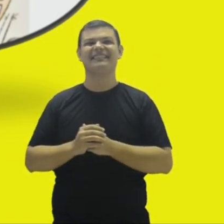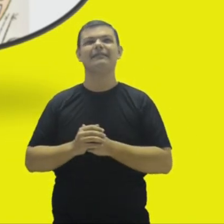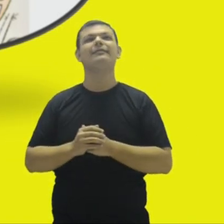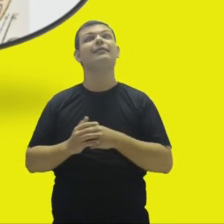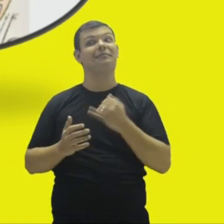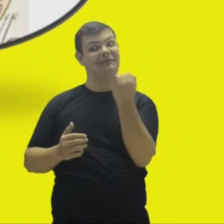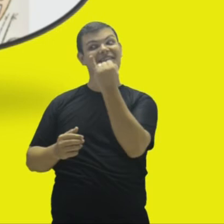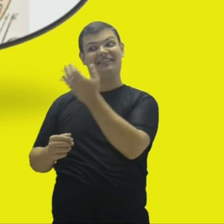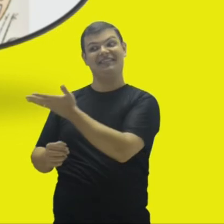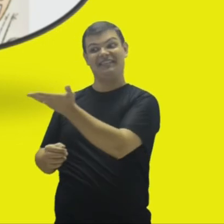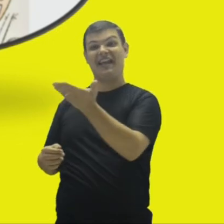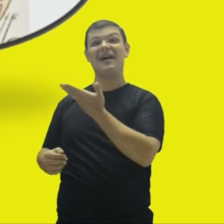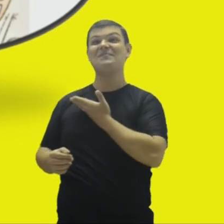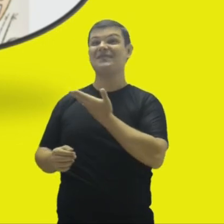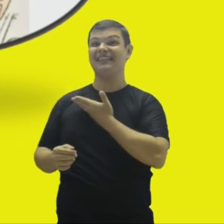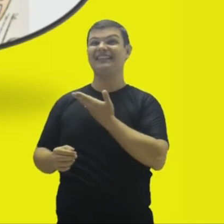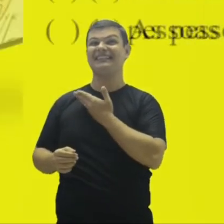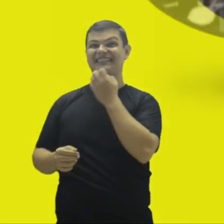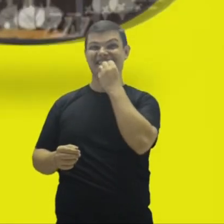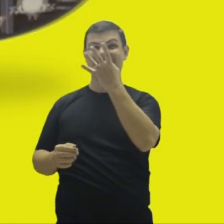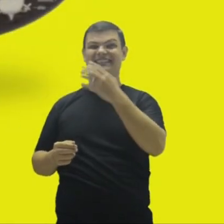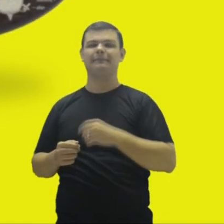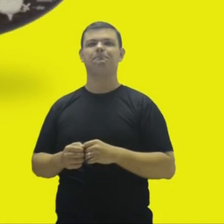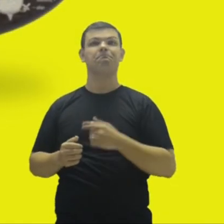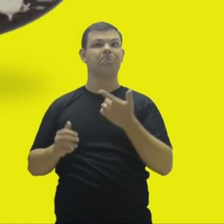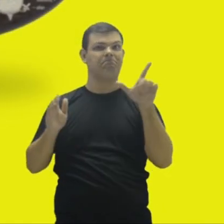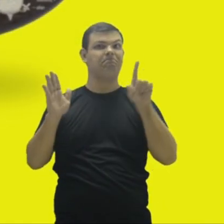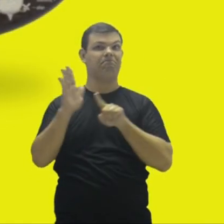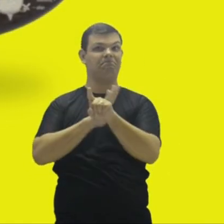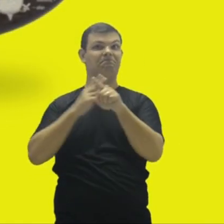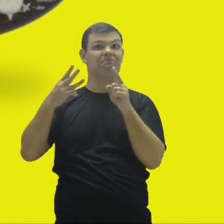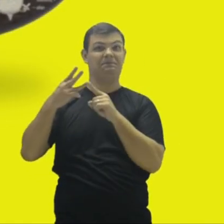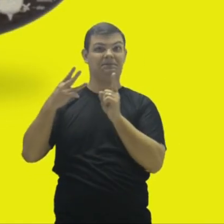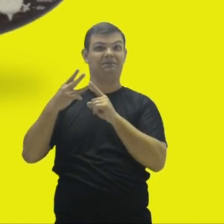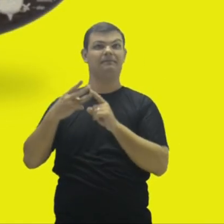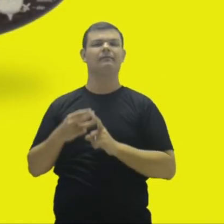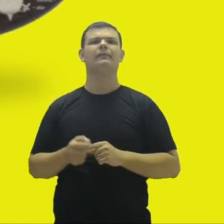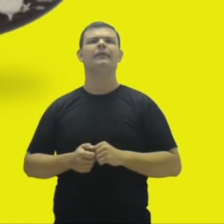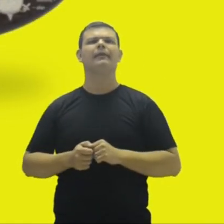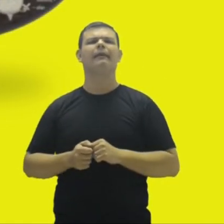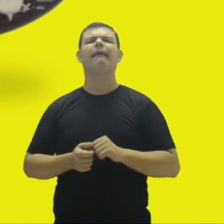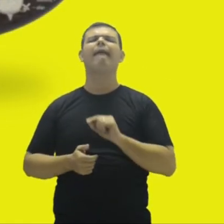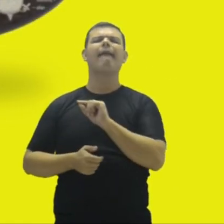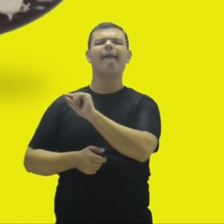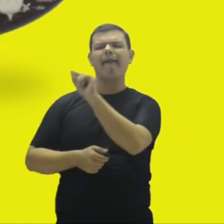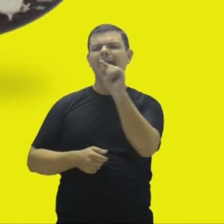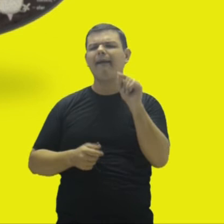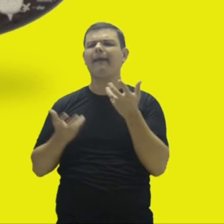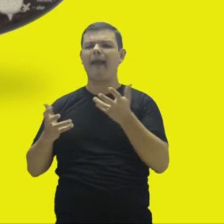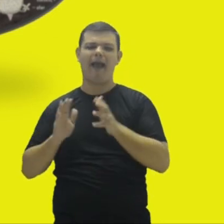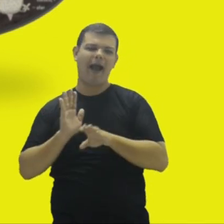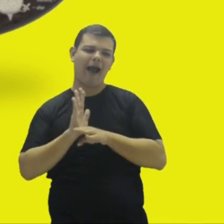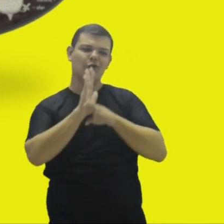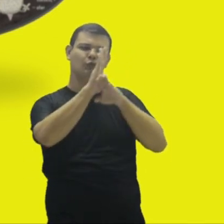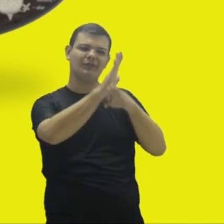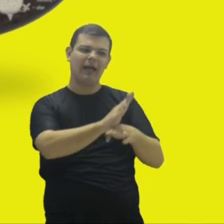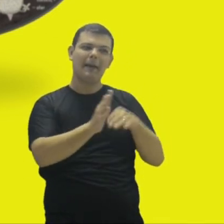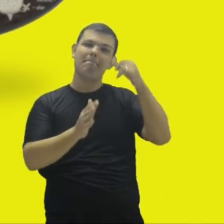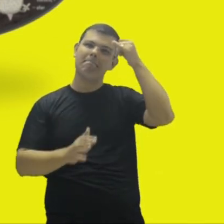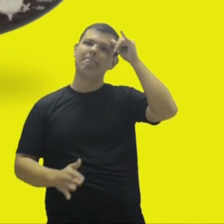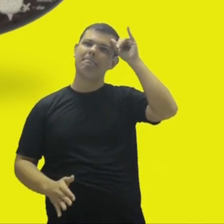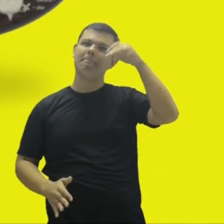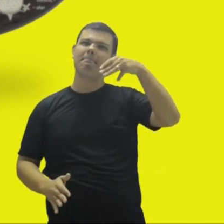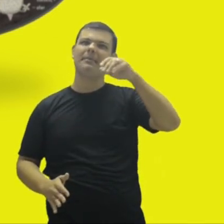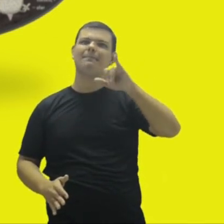como é bom ter amigos. Vamos à terceira questão. Quem quis agradar a mimosa? Super